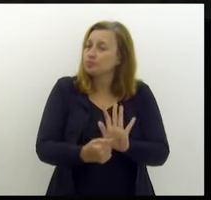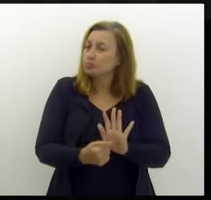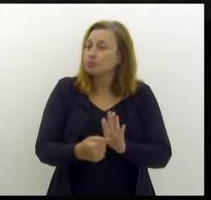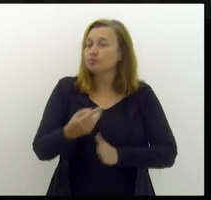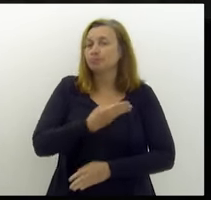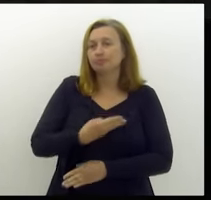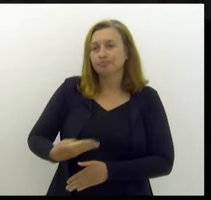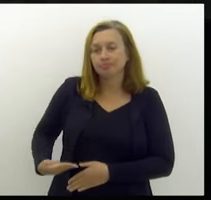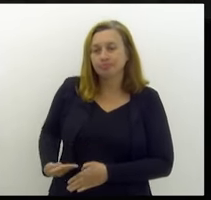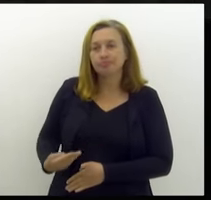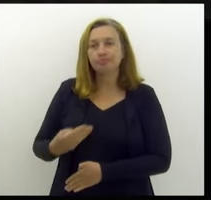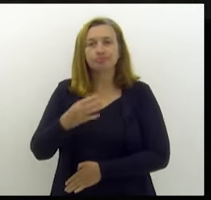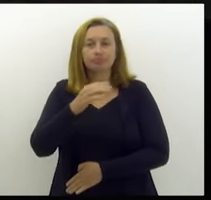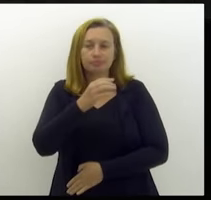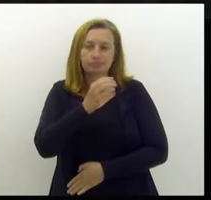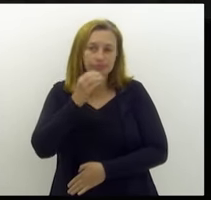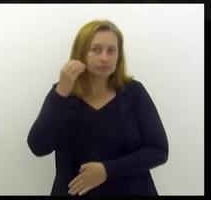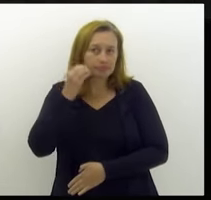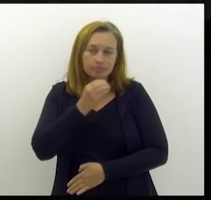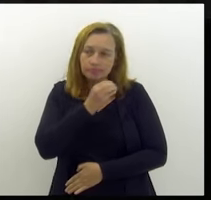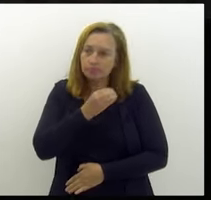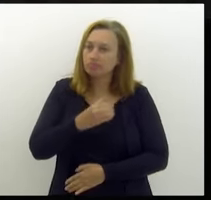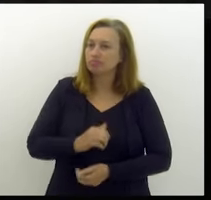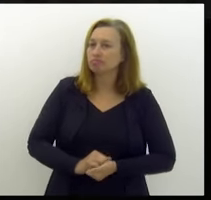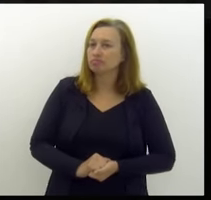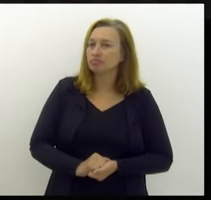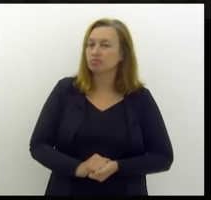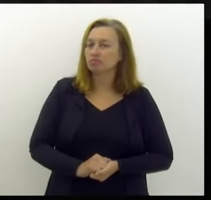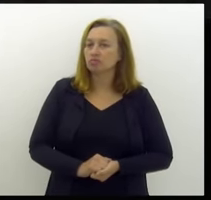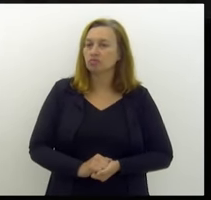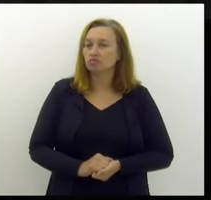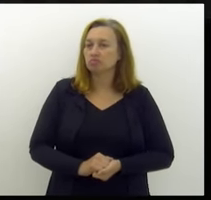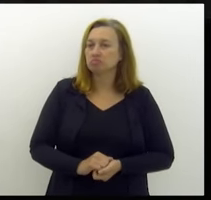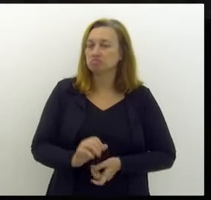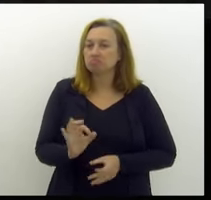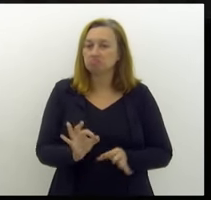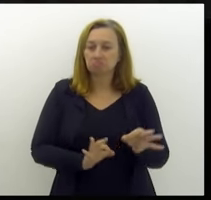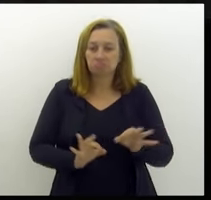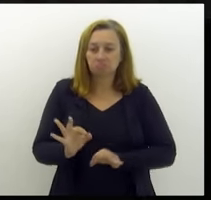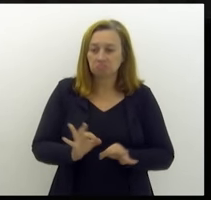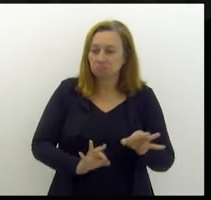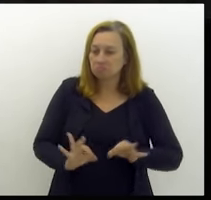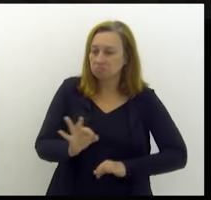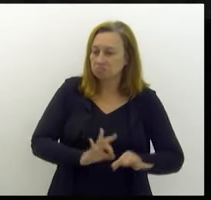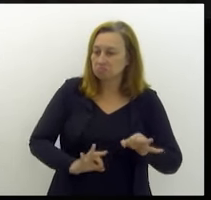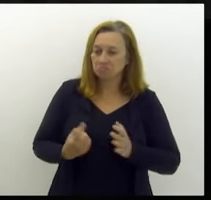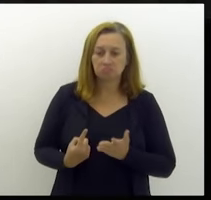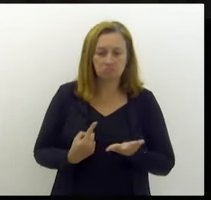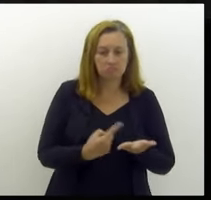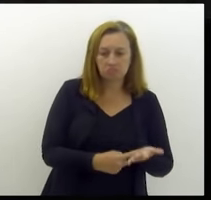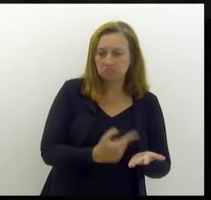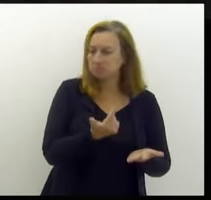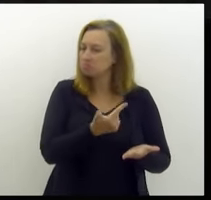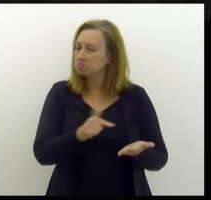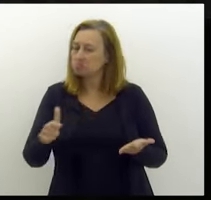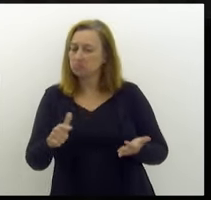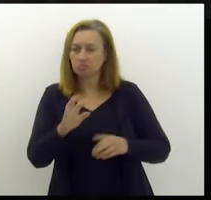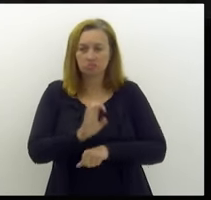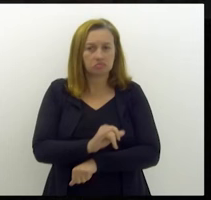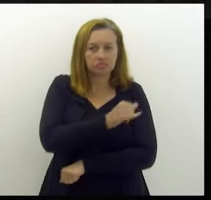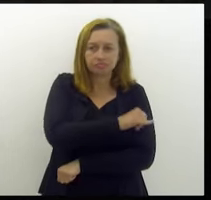governo Cláudio Castro não possui planejamento e compromisso com o estado do Rio